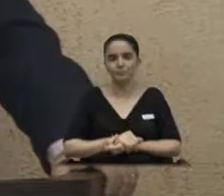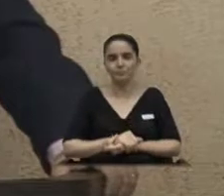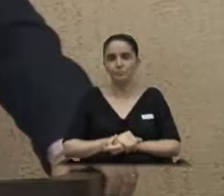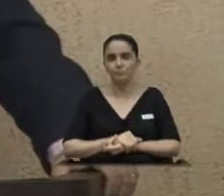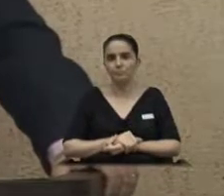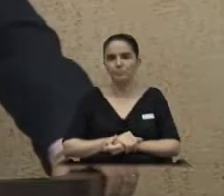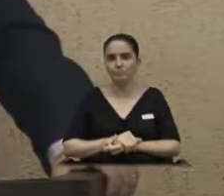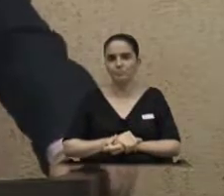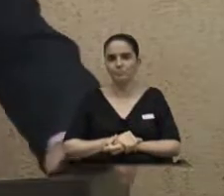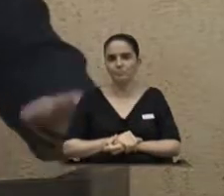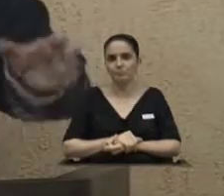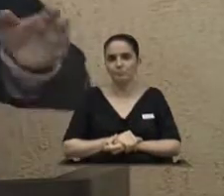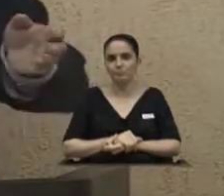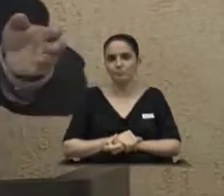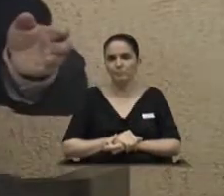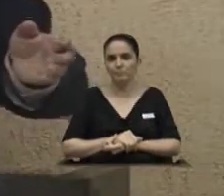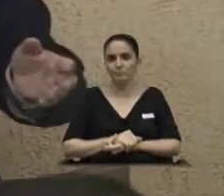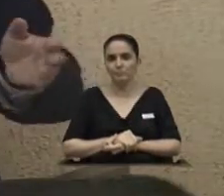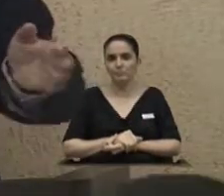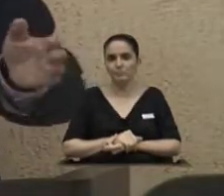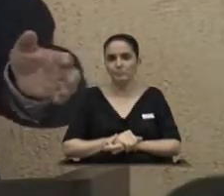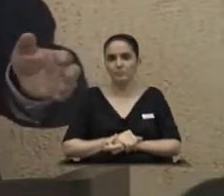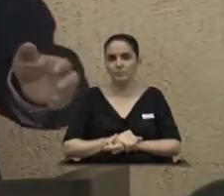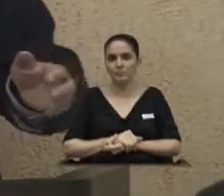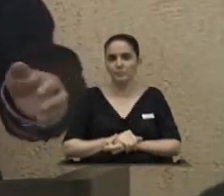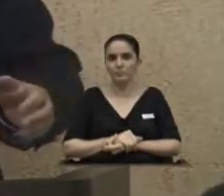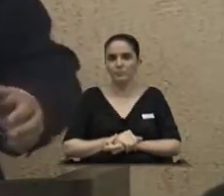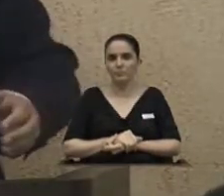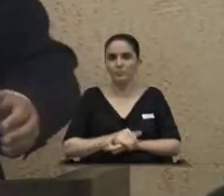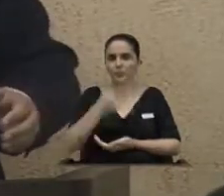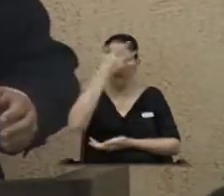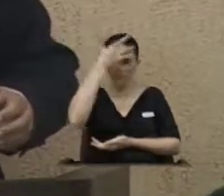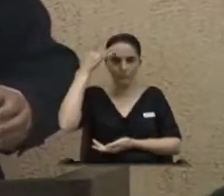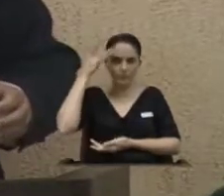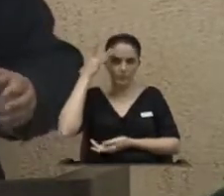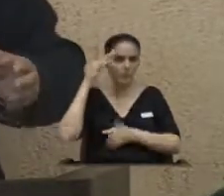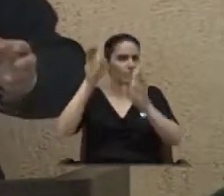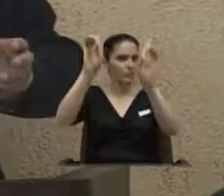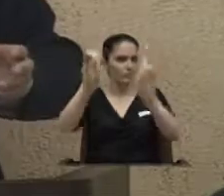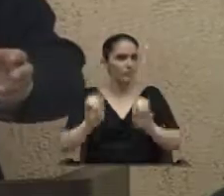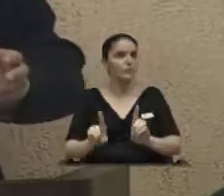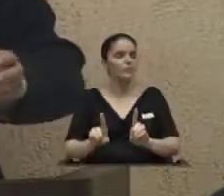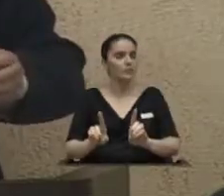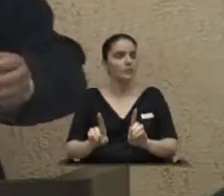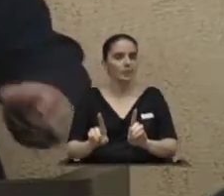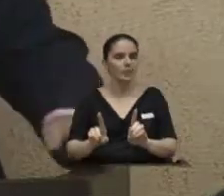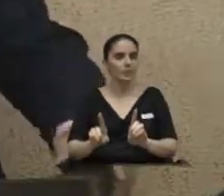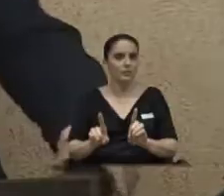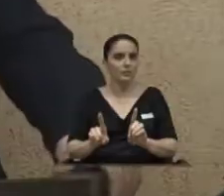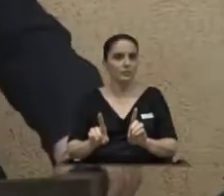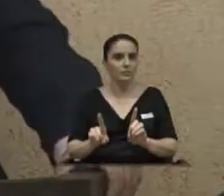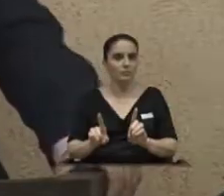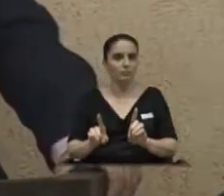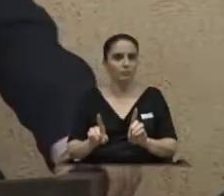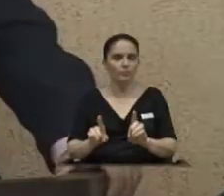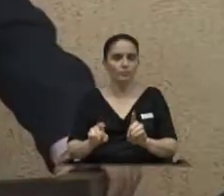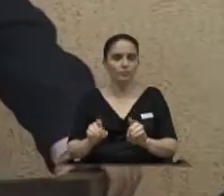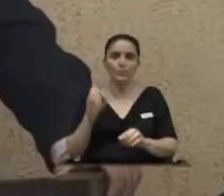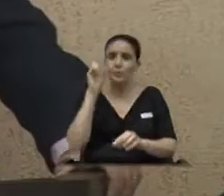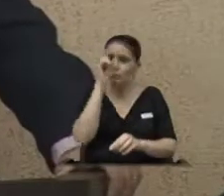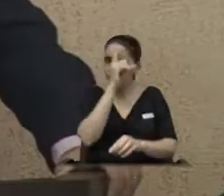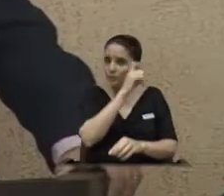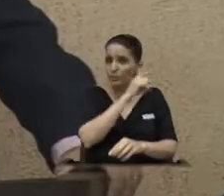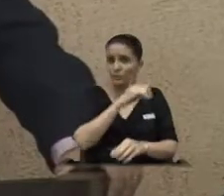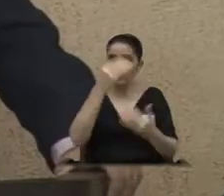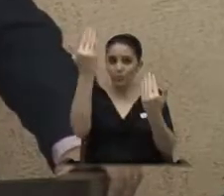a relação, a dificuldade das pessoas que são deficientes em comprovar se vai precisar